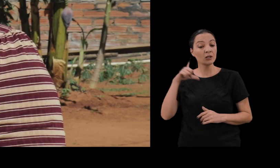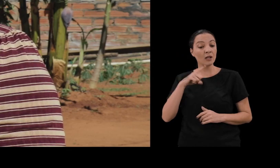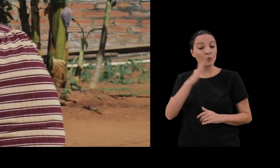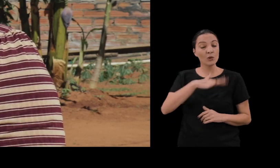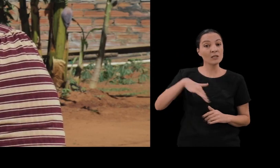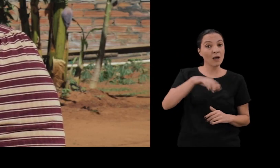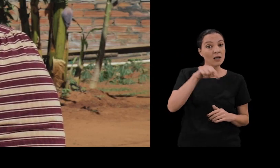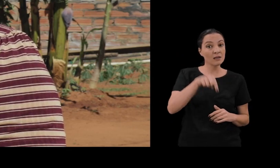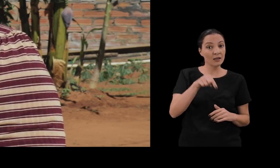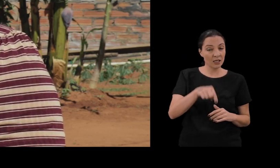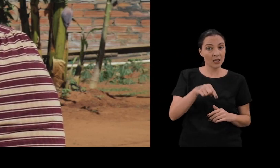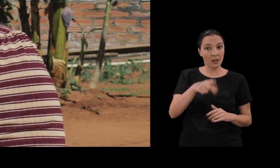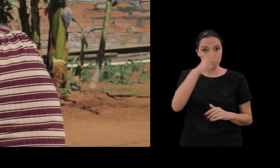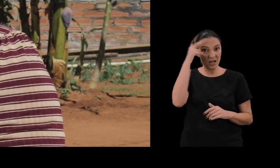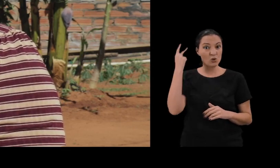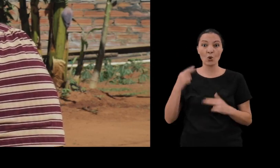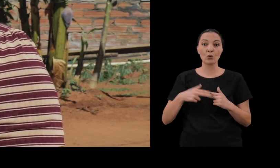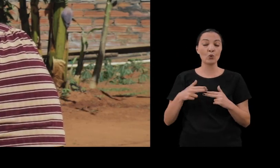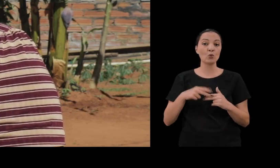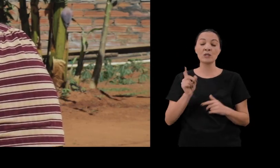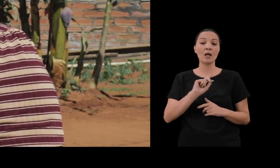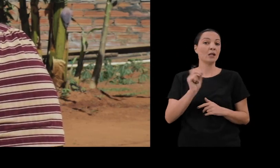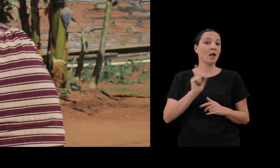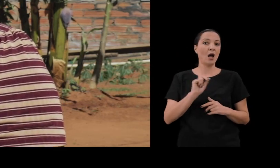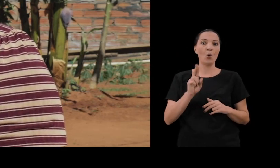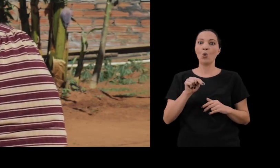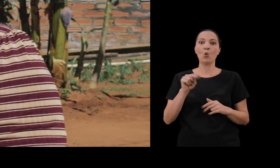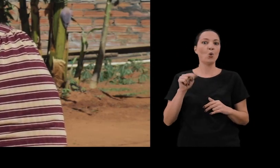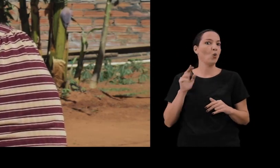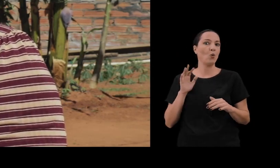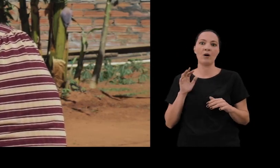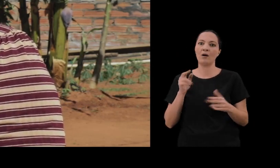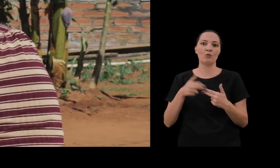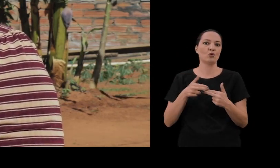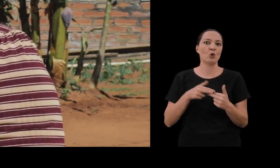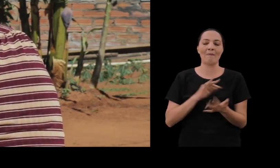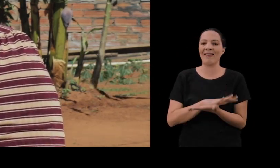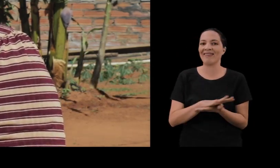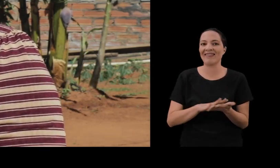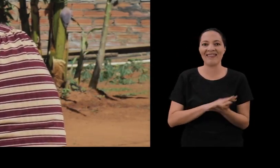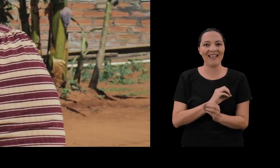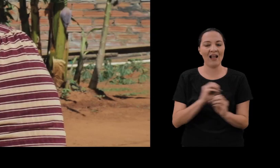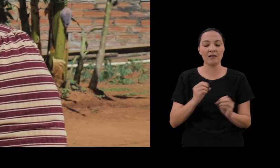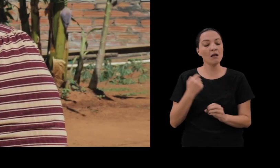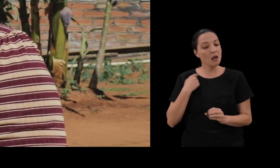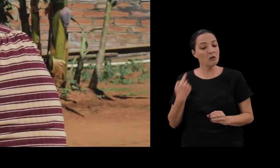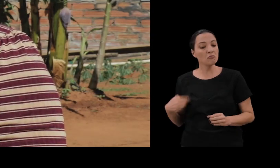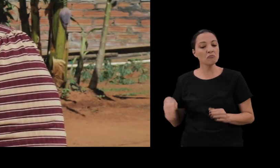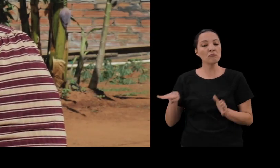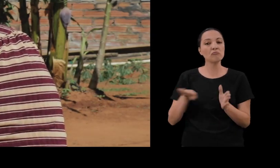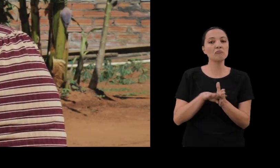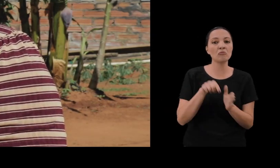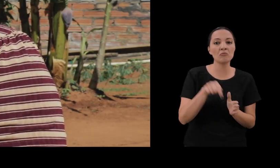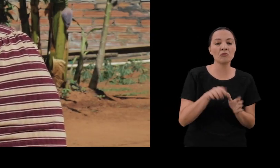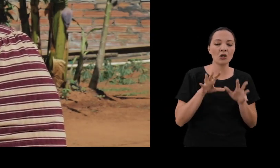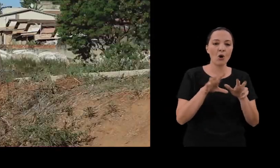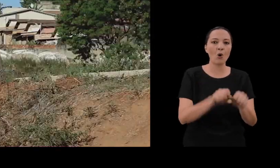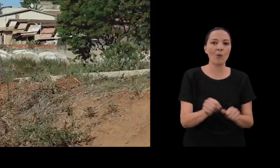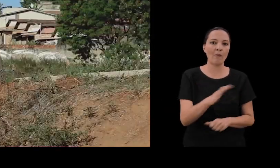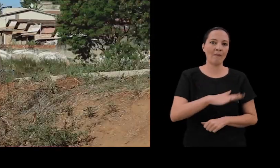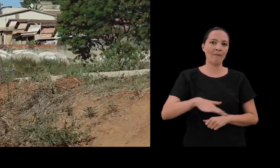que tinha doado para a pessoa. Só que aí nunca ocuparam nem nada. Aí eu vim e ocupei esse